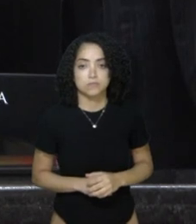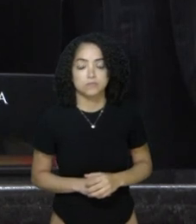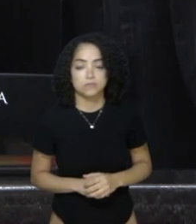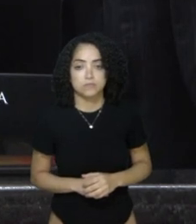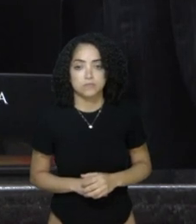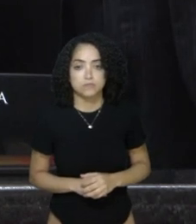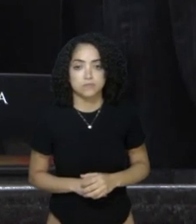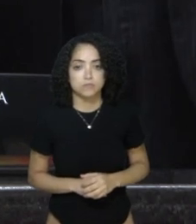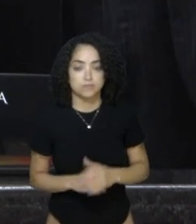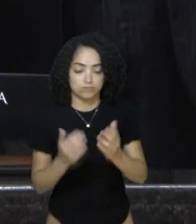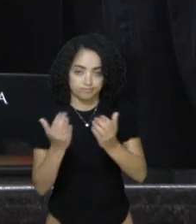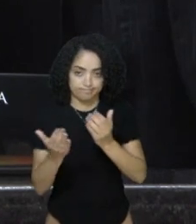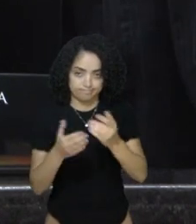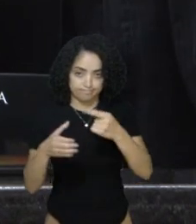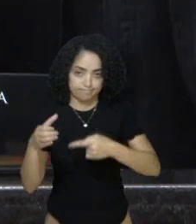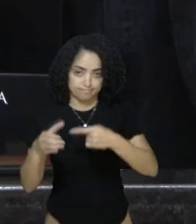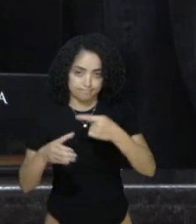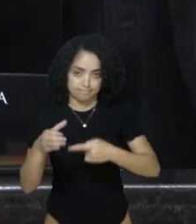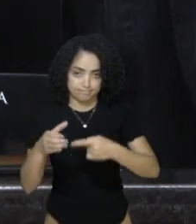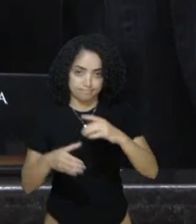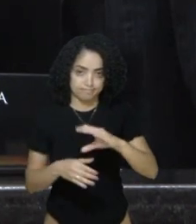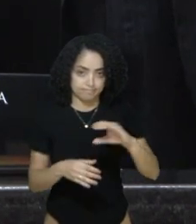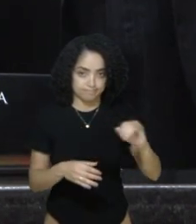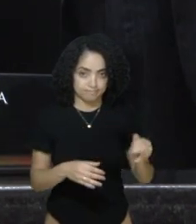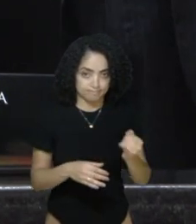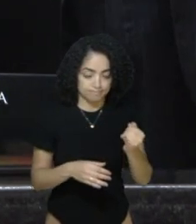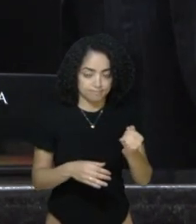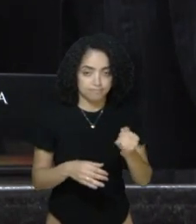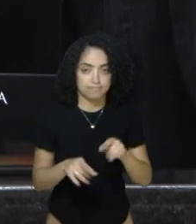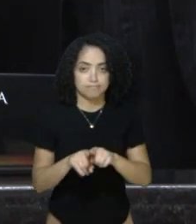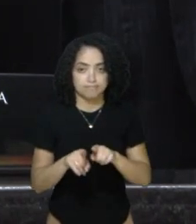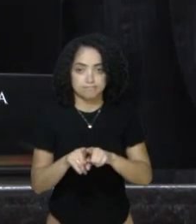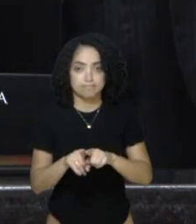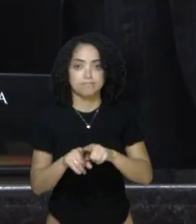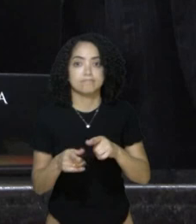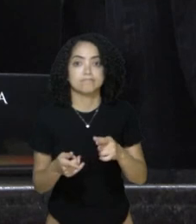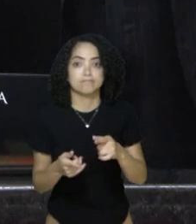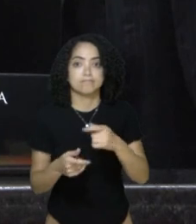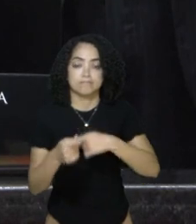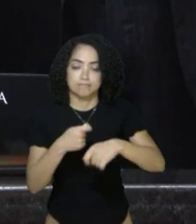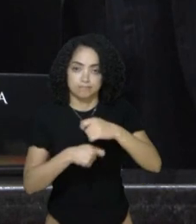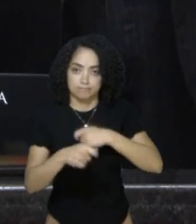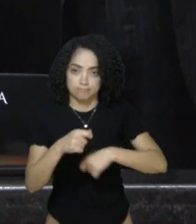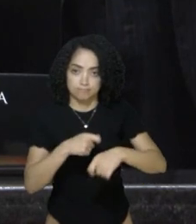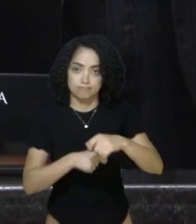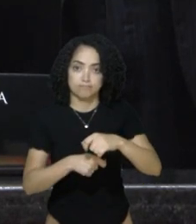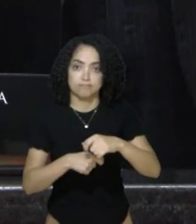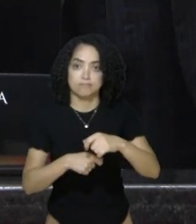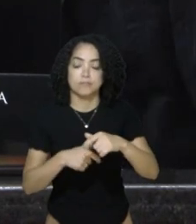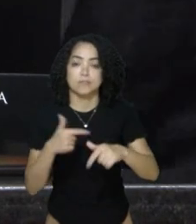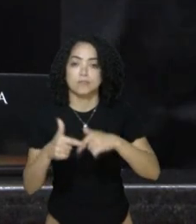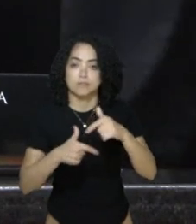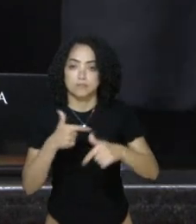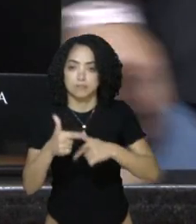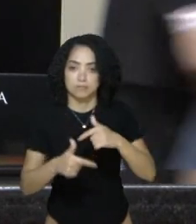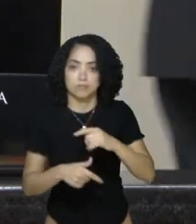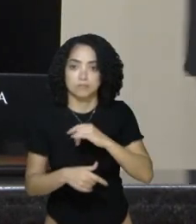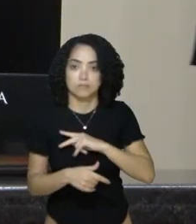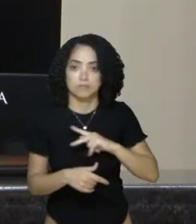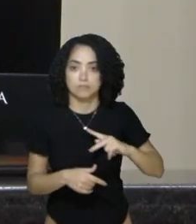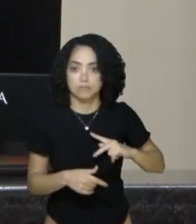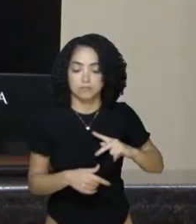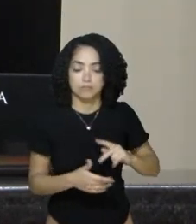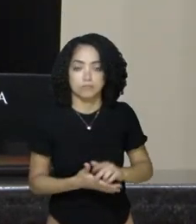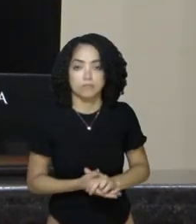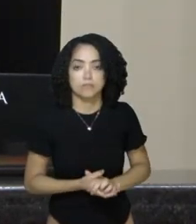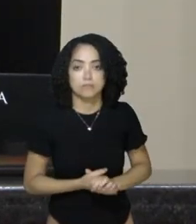Um parecer favorável da Comissão de Constituição e Justiça, da Comissão de Finanças e da Comissão de Tributação e Serviço